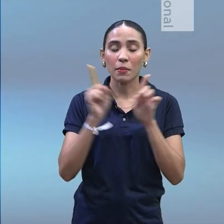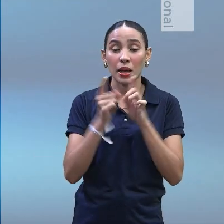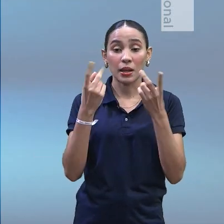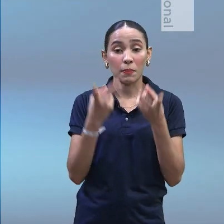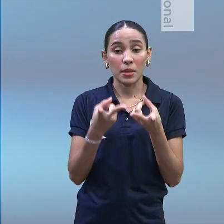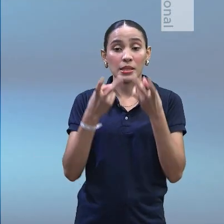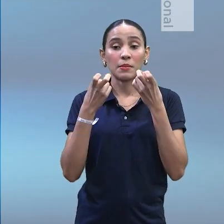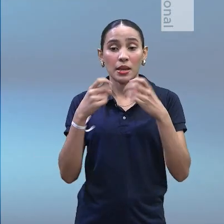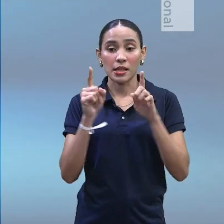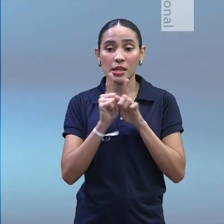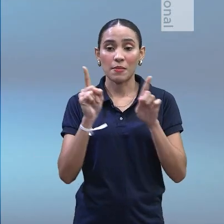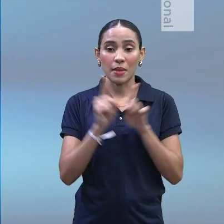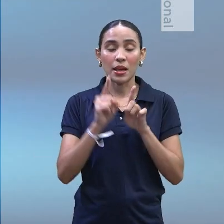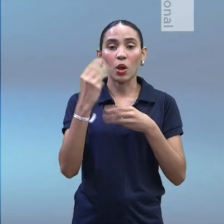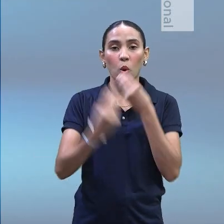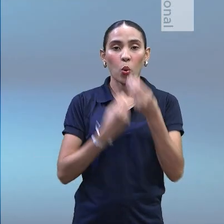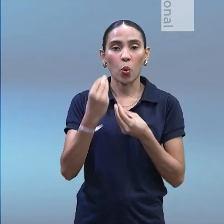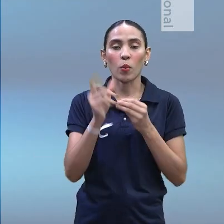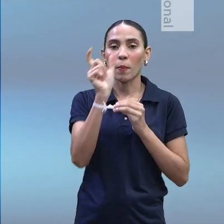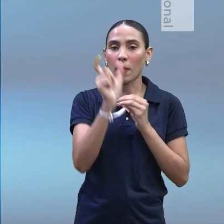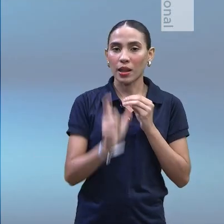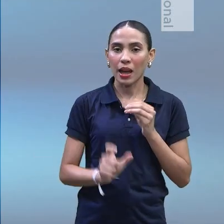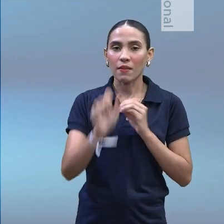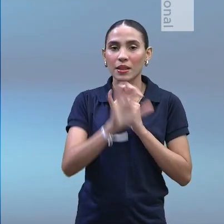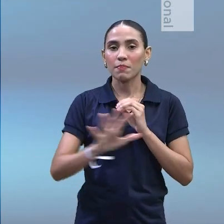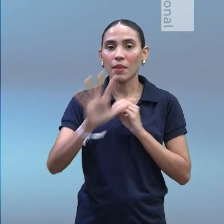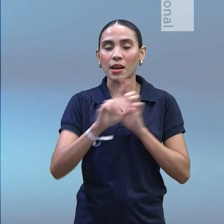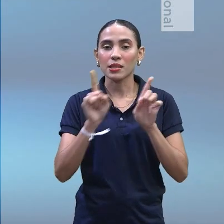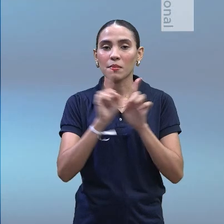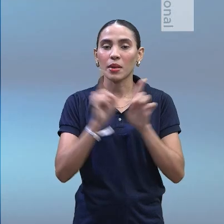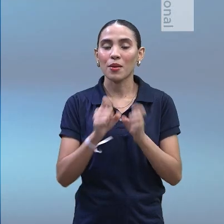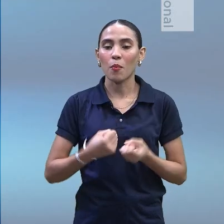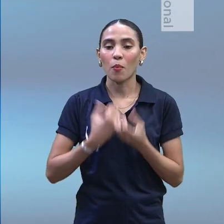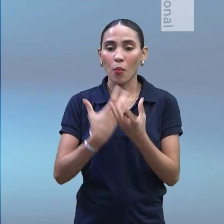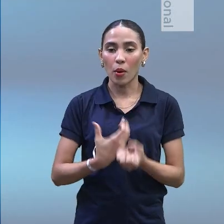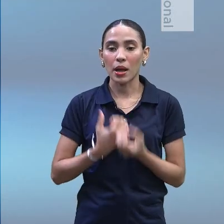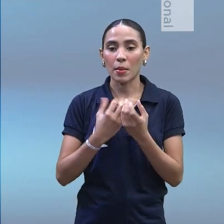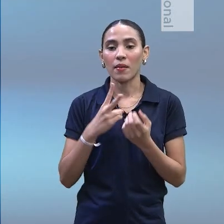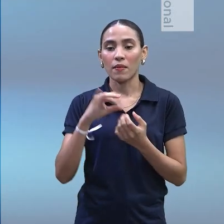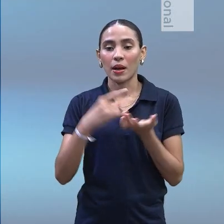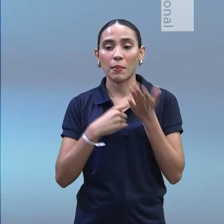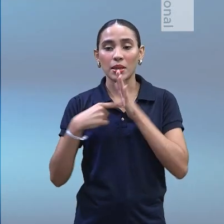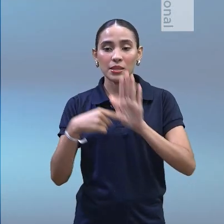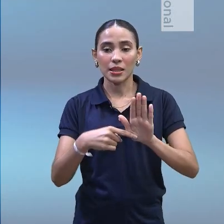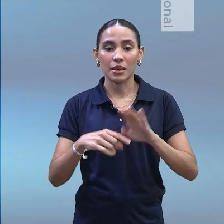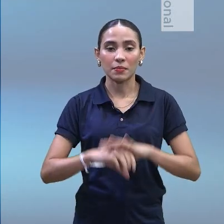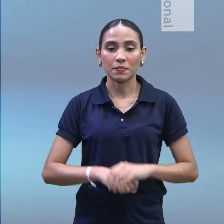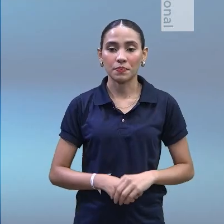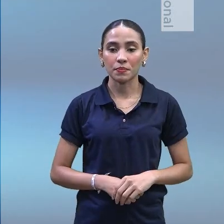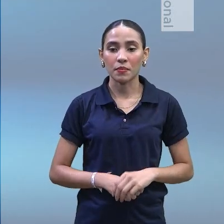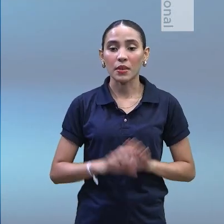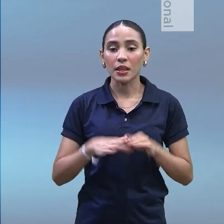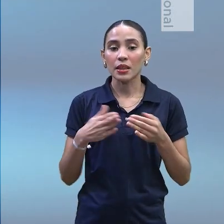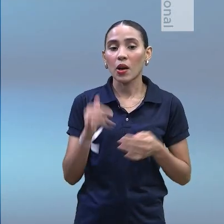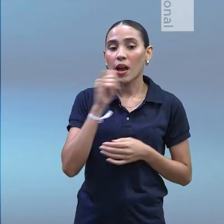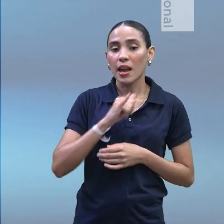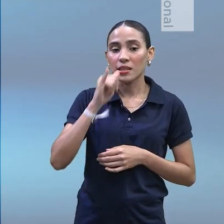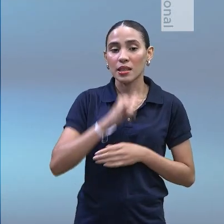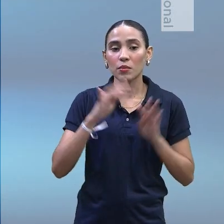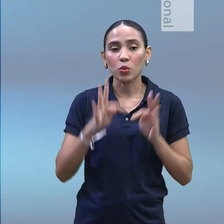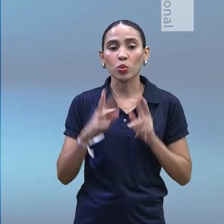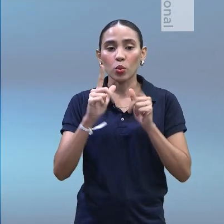ver através das palavras as imagens que esse poema traz, né, que ele mostra. Então, quando ele diz